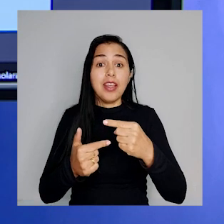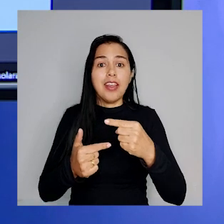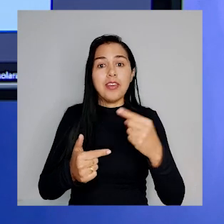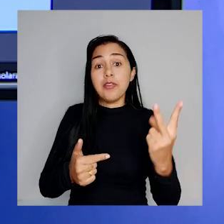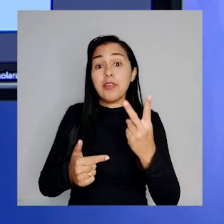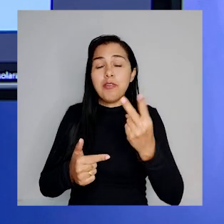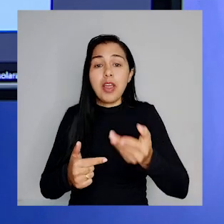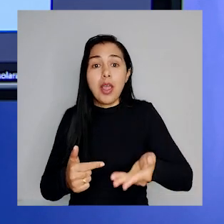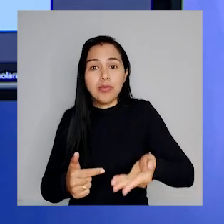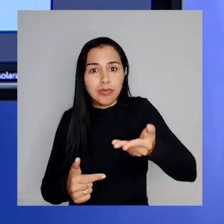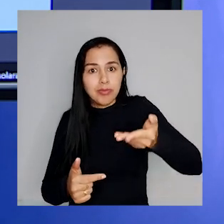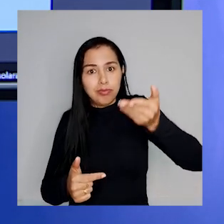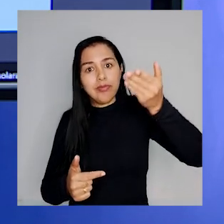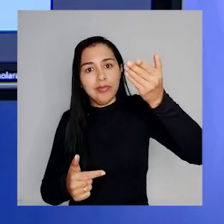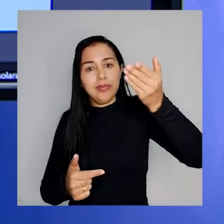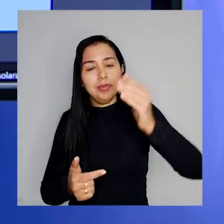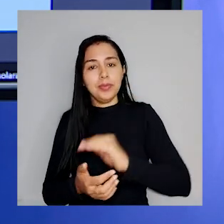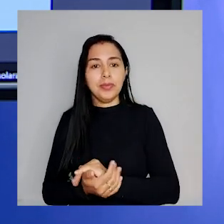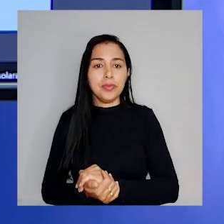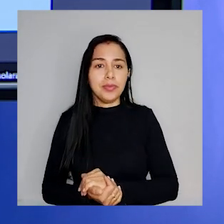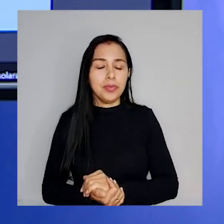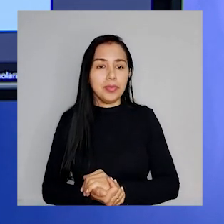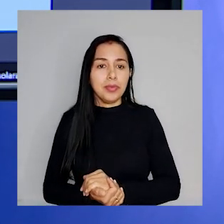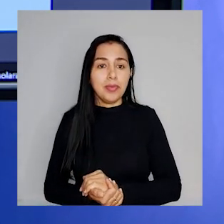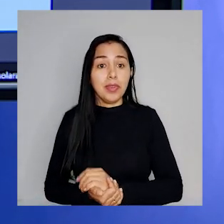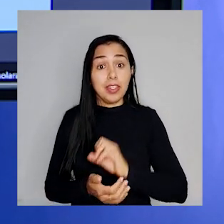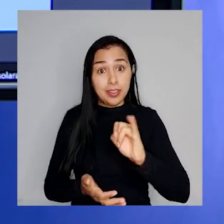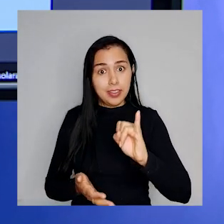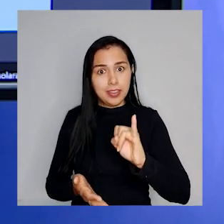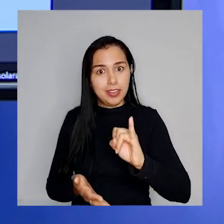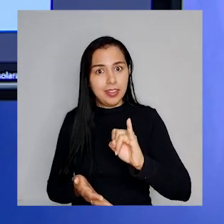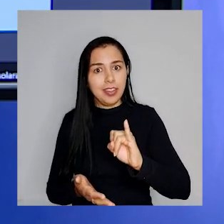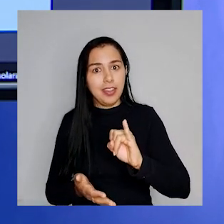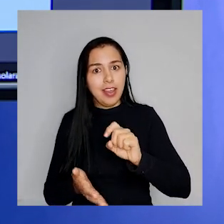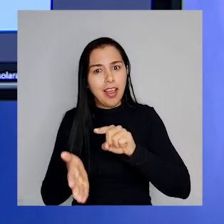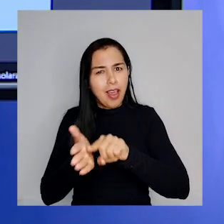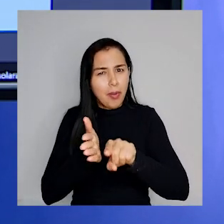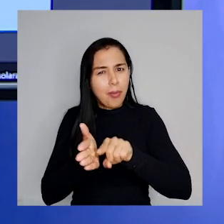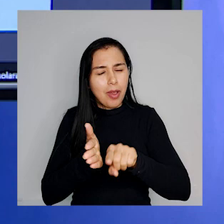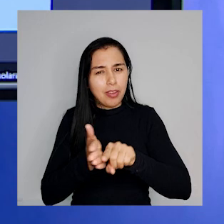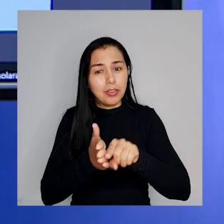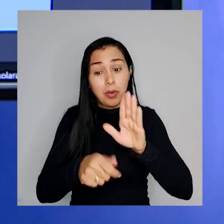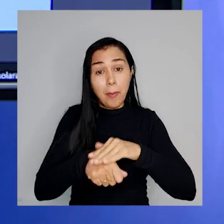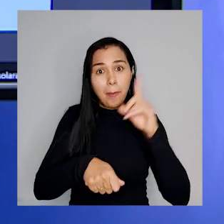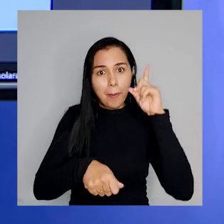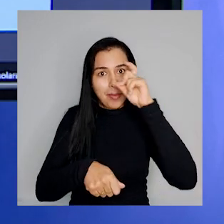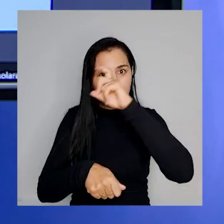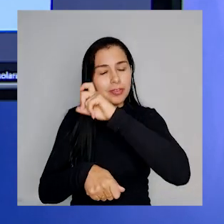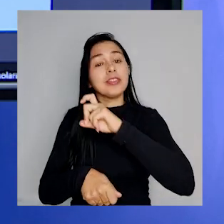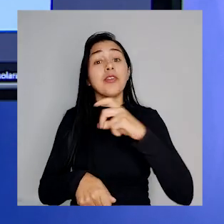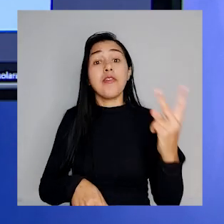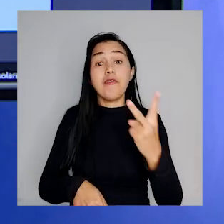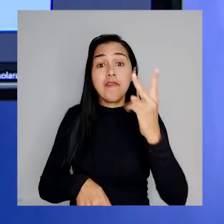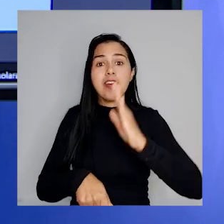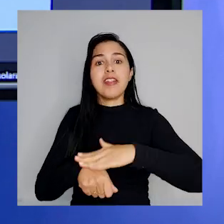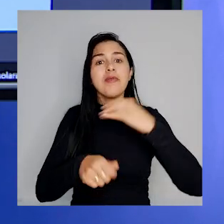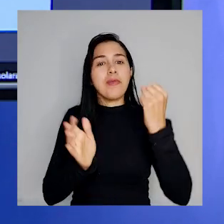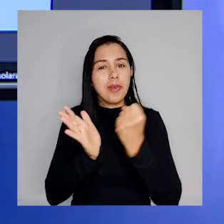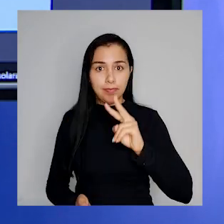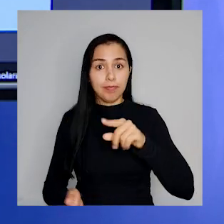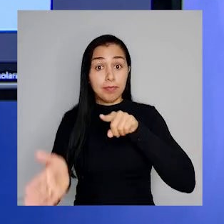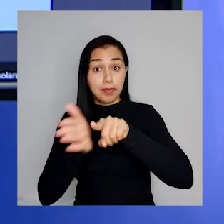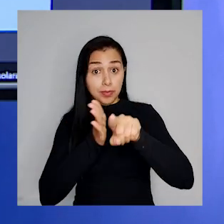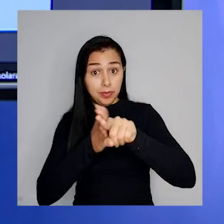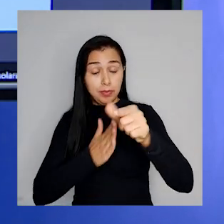chegando aqui para C e D, eles tendem a ser um pouco, eles exigem mais. Então, se ele vai exigir mais, ele vai lhe dar